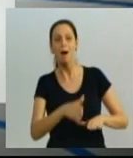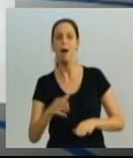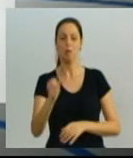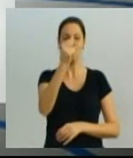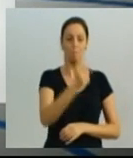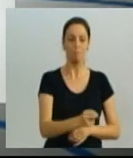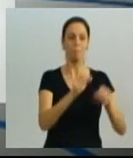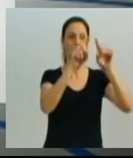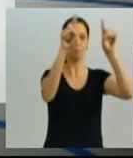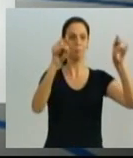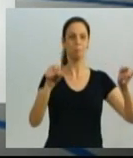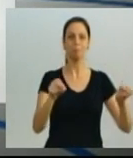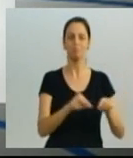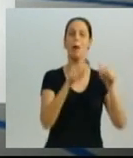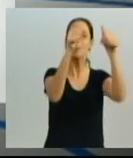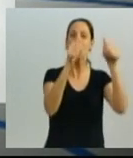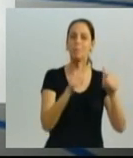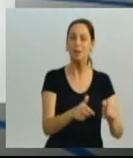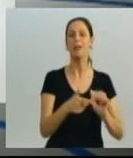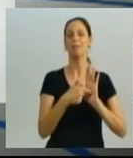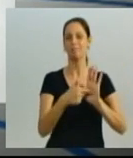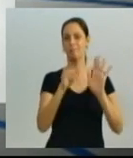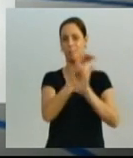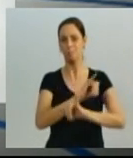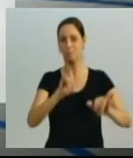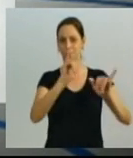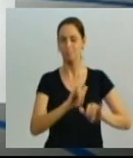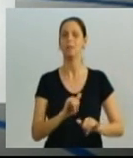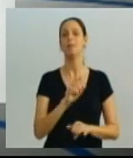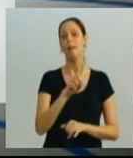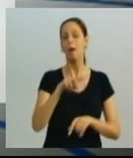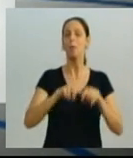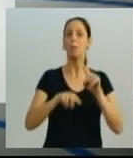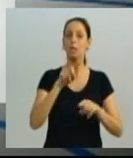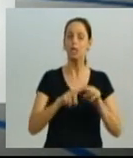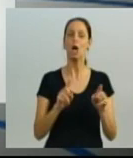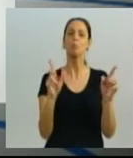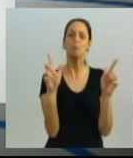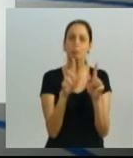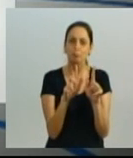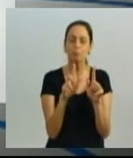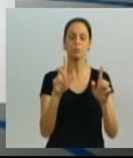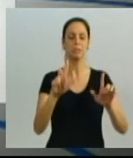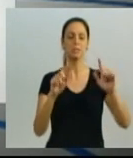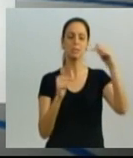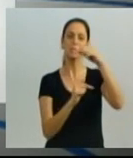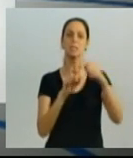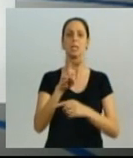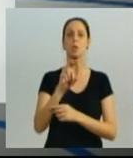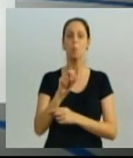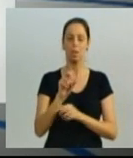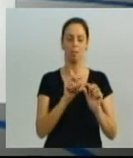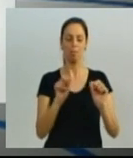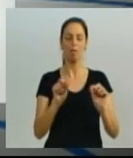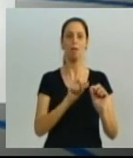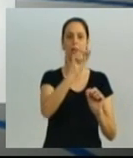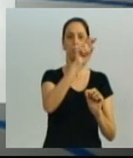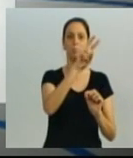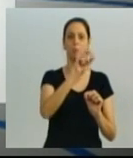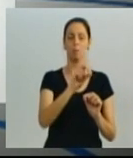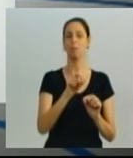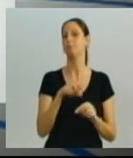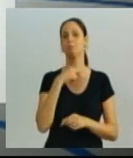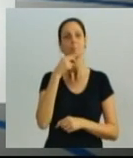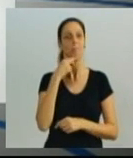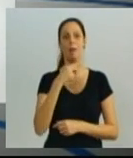com o pirulito, que vai ser colocado aí, materialzinho de 50 por 50, para colocar, não vai... Tem candidato que não vai